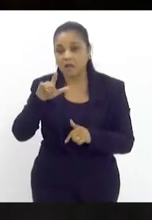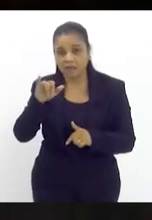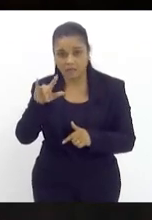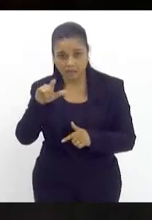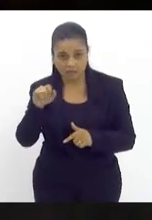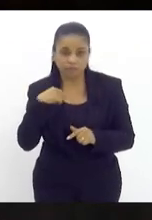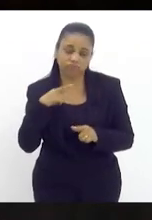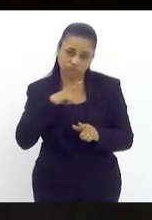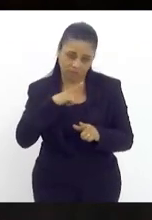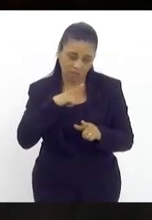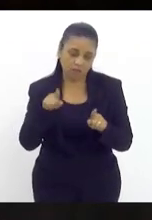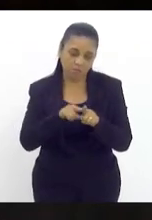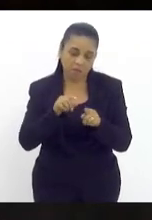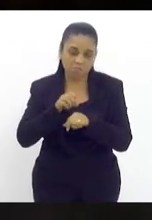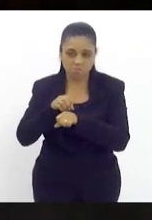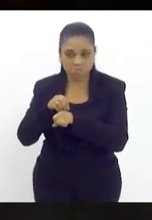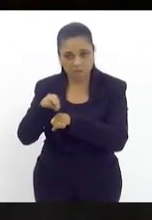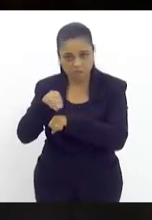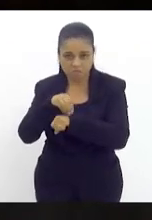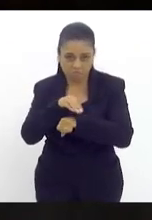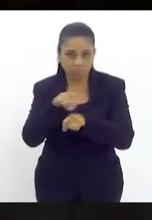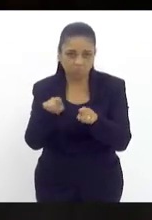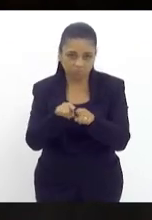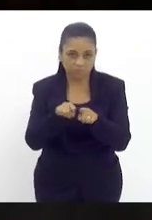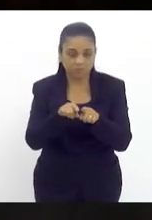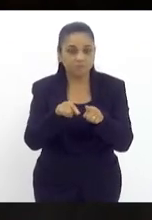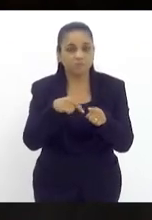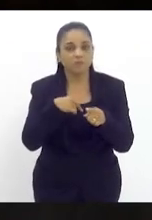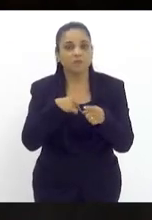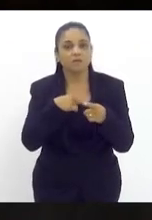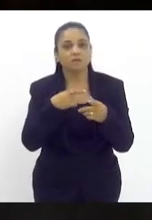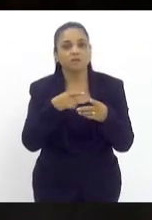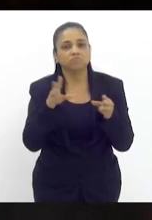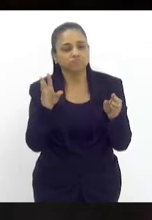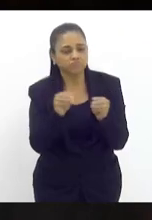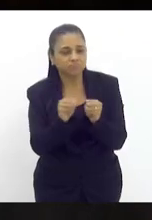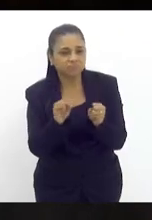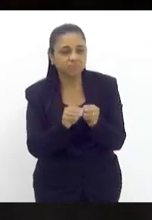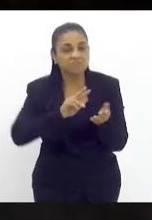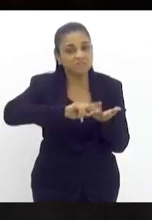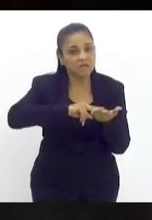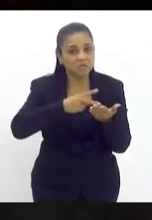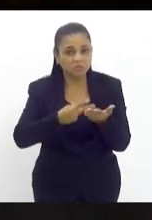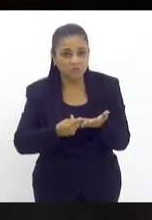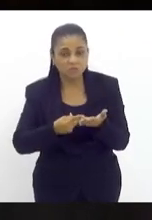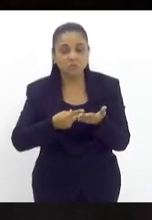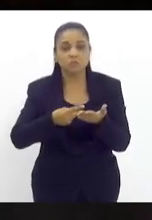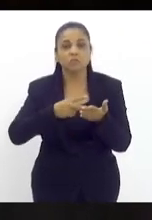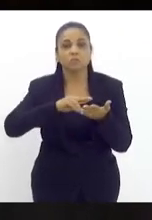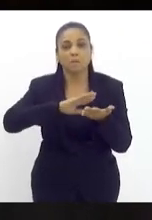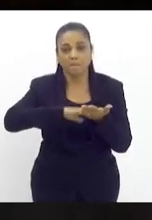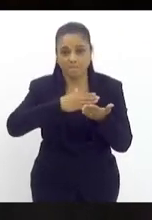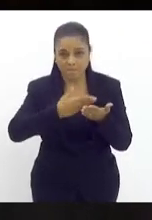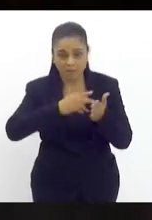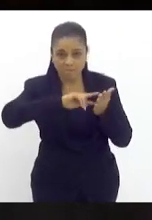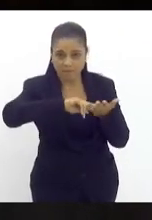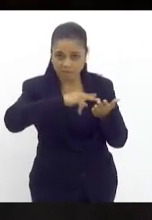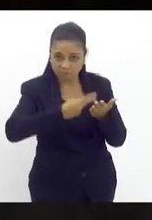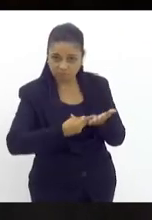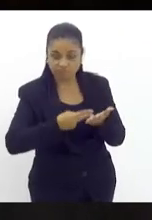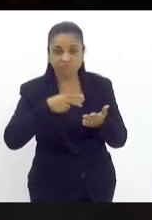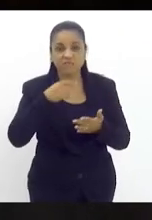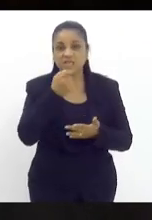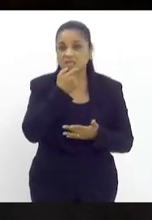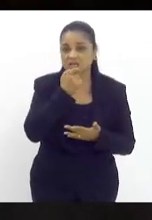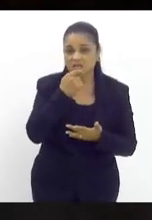pode passar também, não é? E a gente traduziu para o inglês e espanhol, então, nos países que eu tenho ido, eu tenho passado